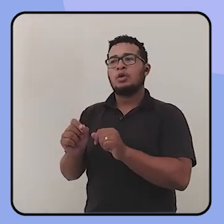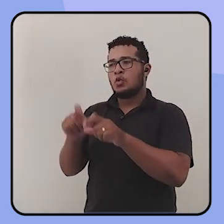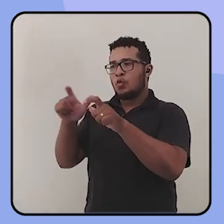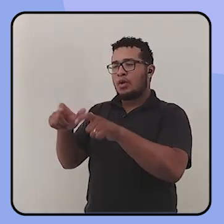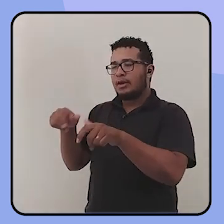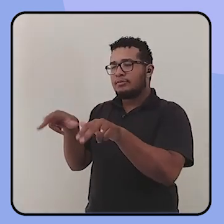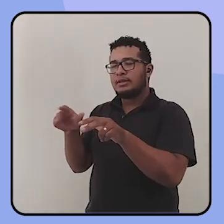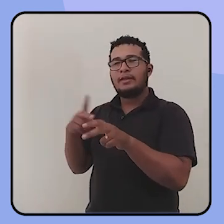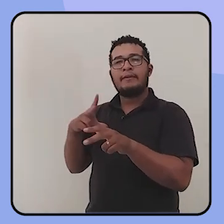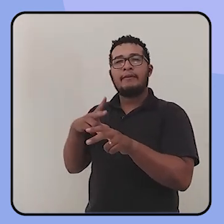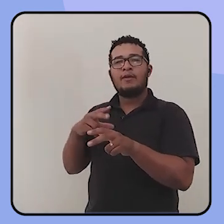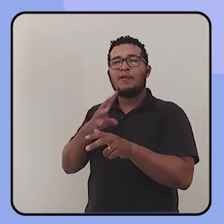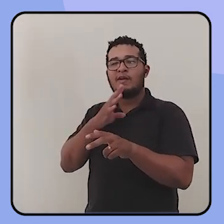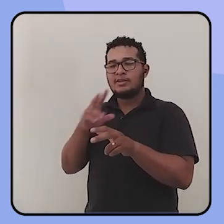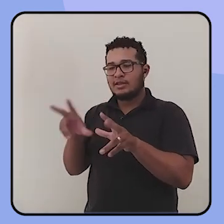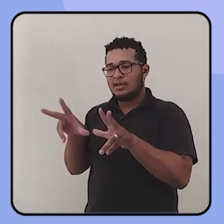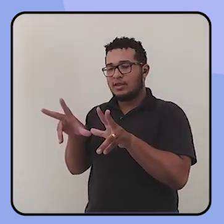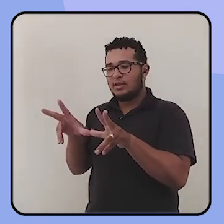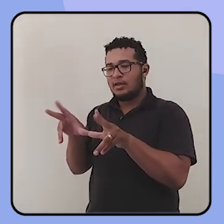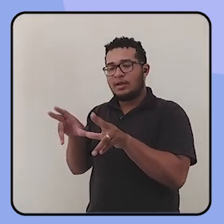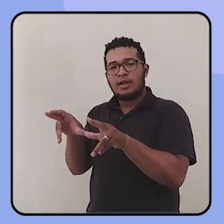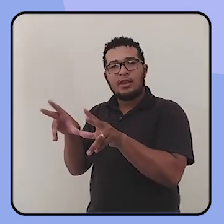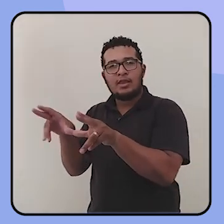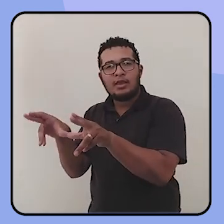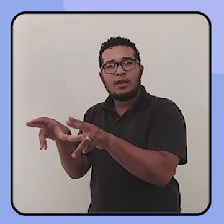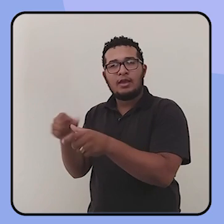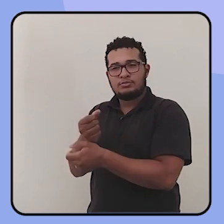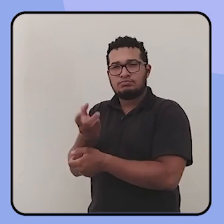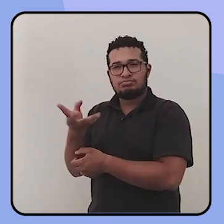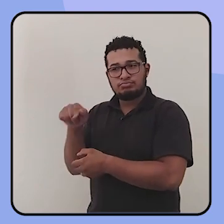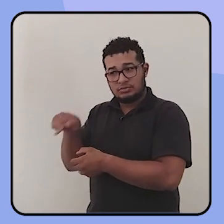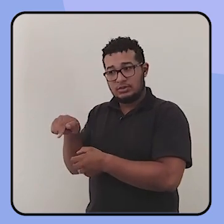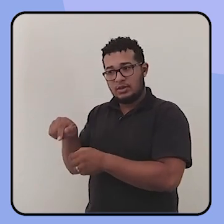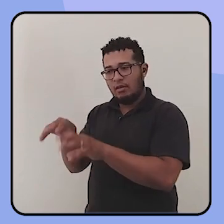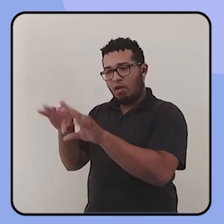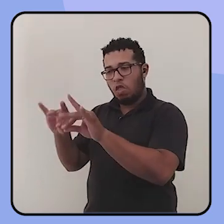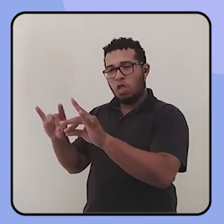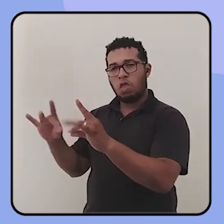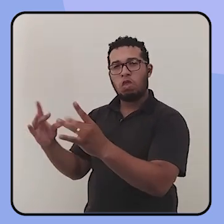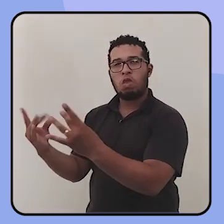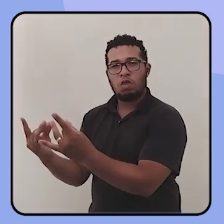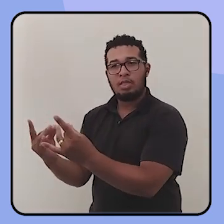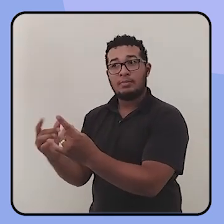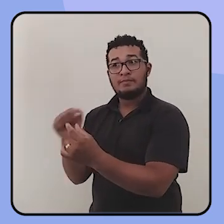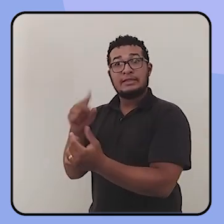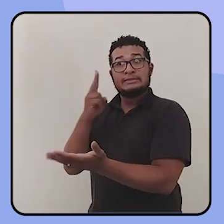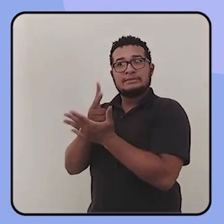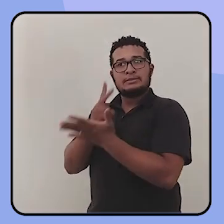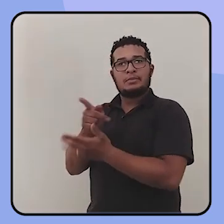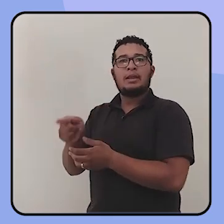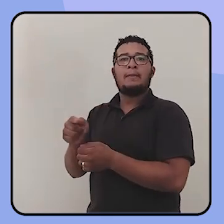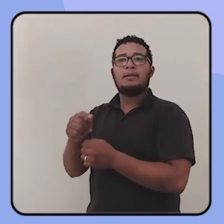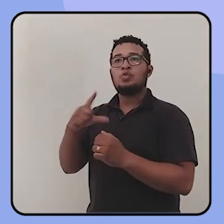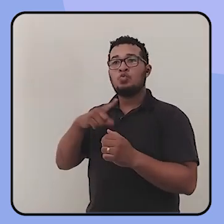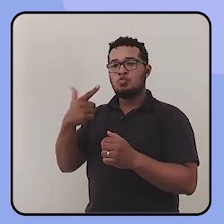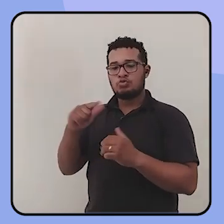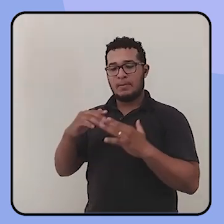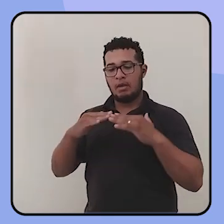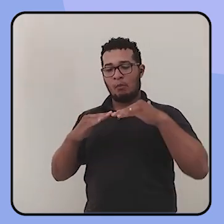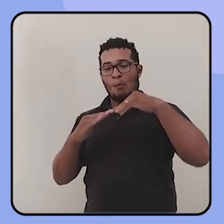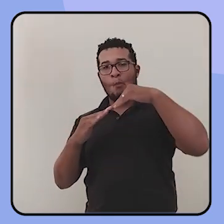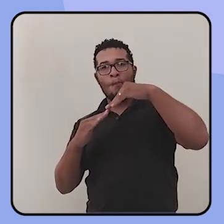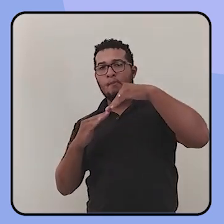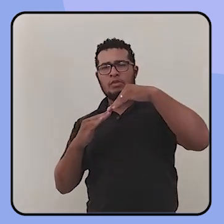de colina, eram constantemente sobre solos naturalmente férteis para a horticultura, nunca em áreas muito inclinadas